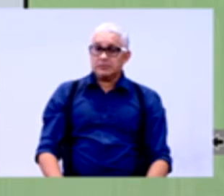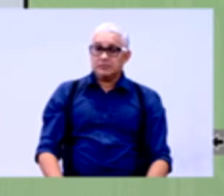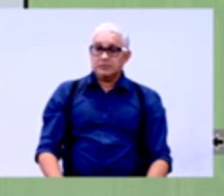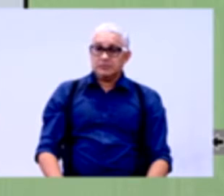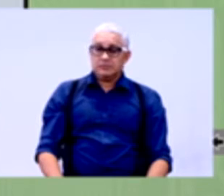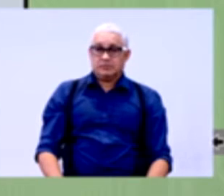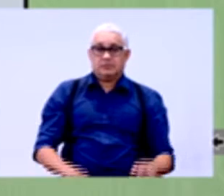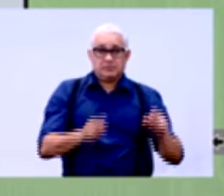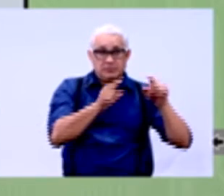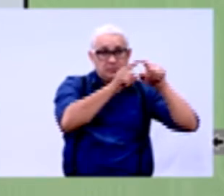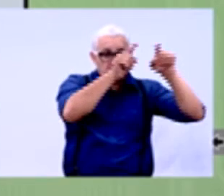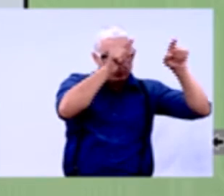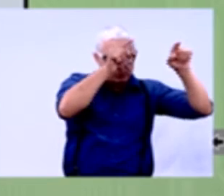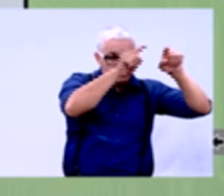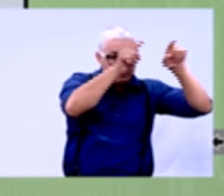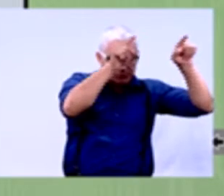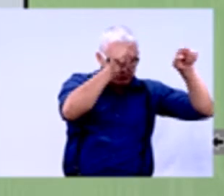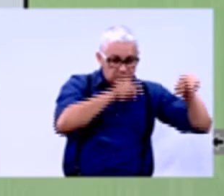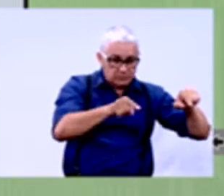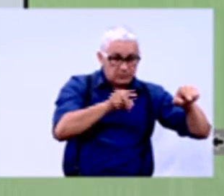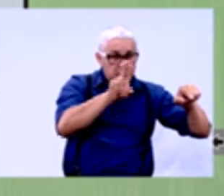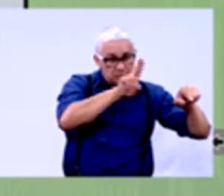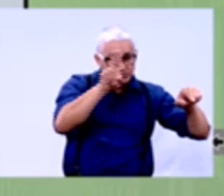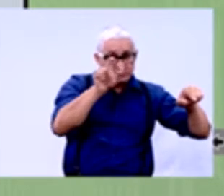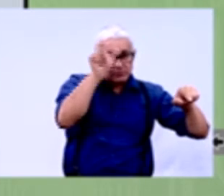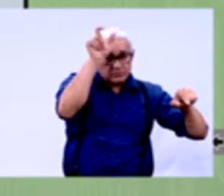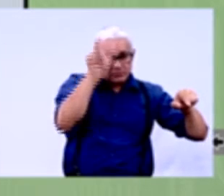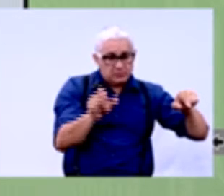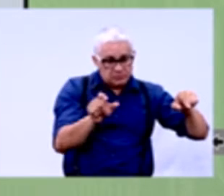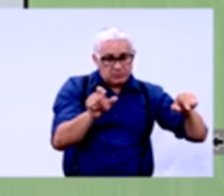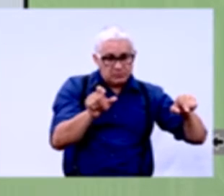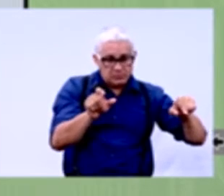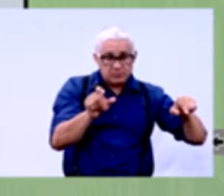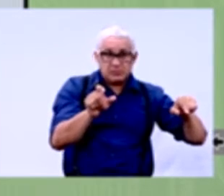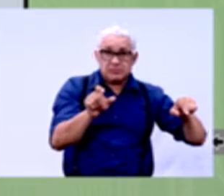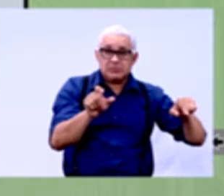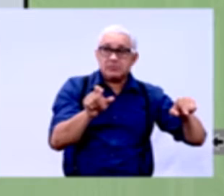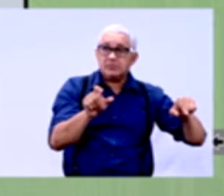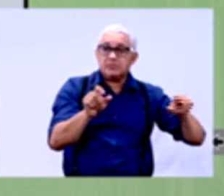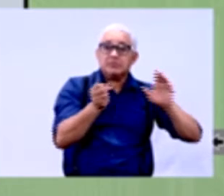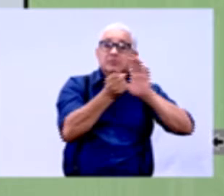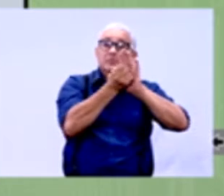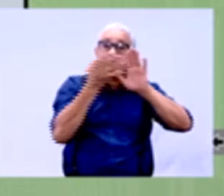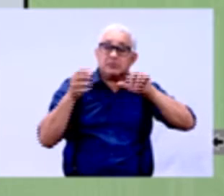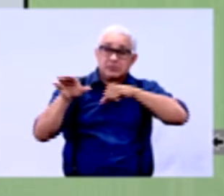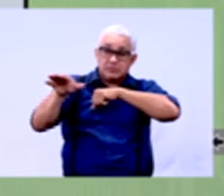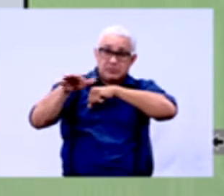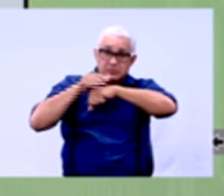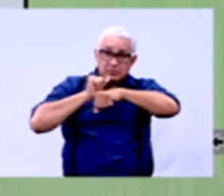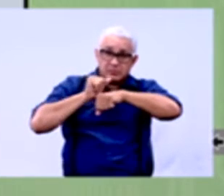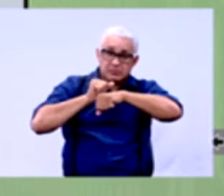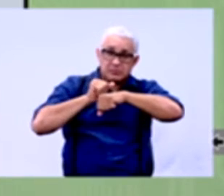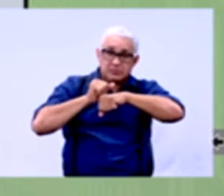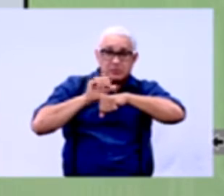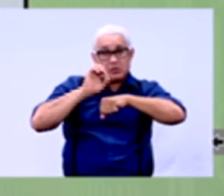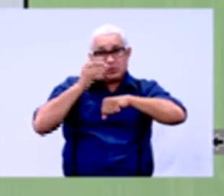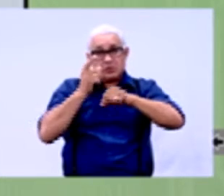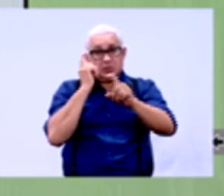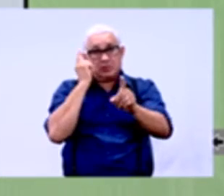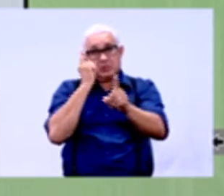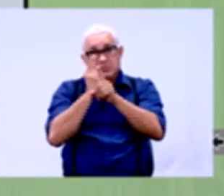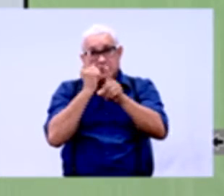o funcionário passa aqui o nome do cliente, e aí a aplicação vai chamar o localiza